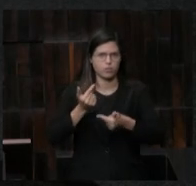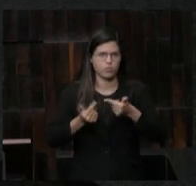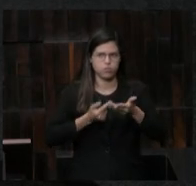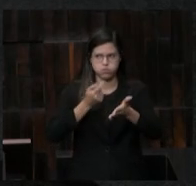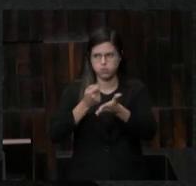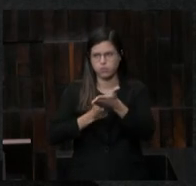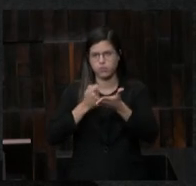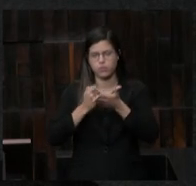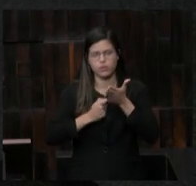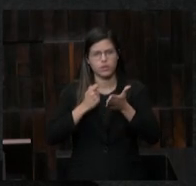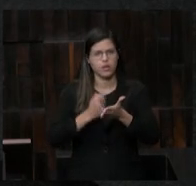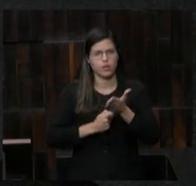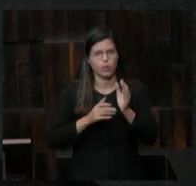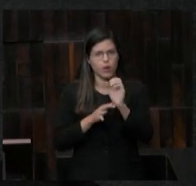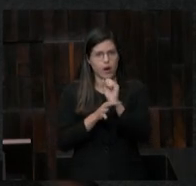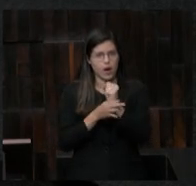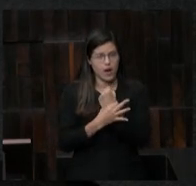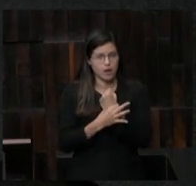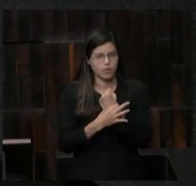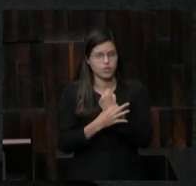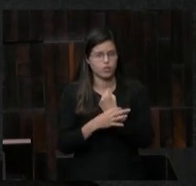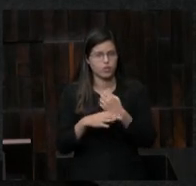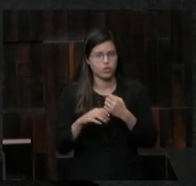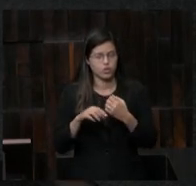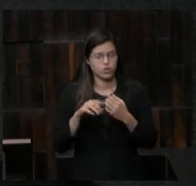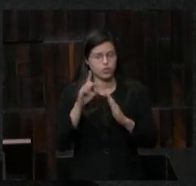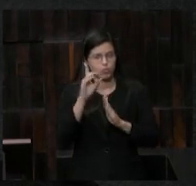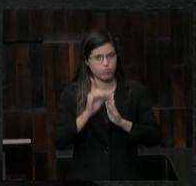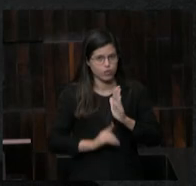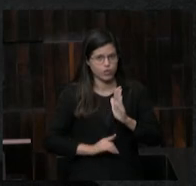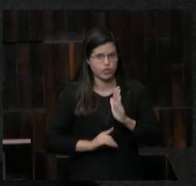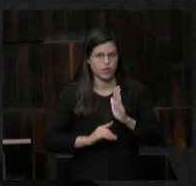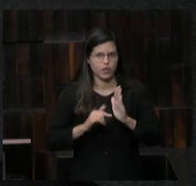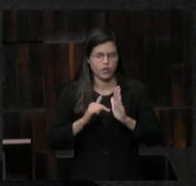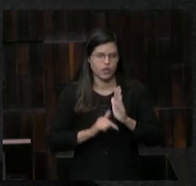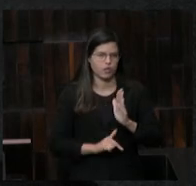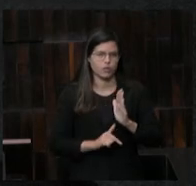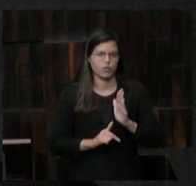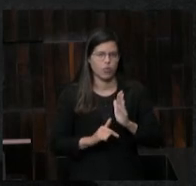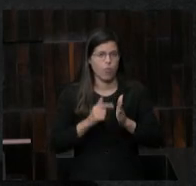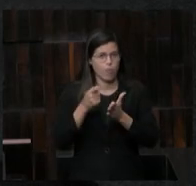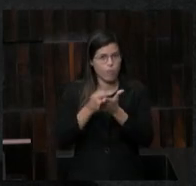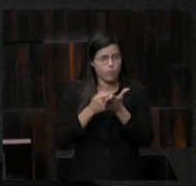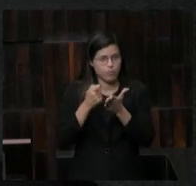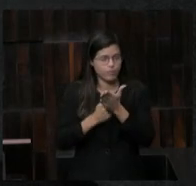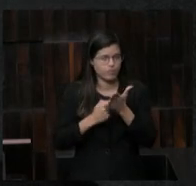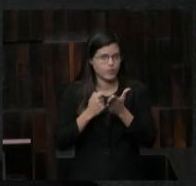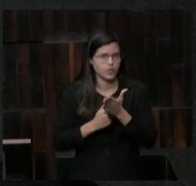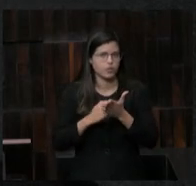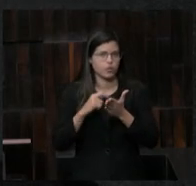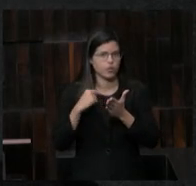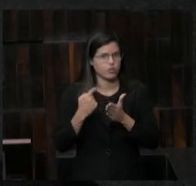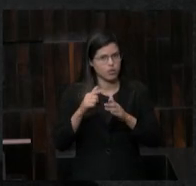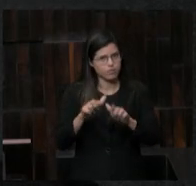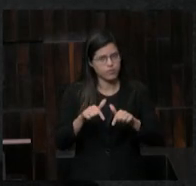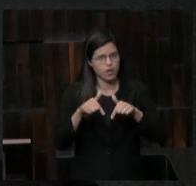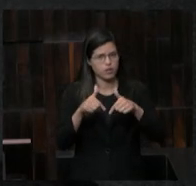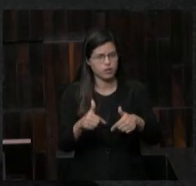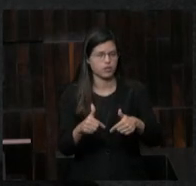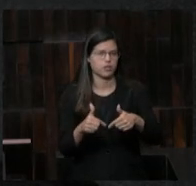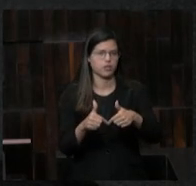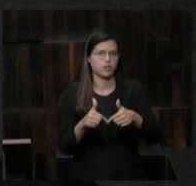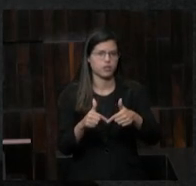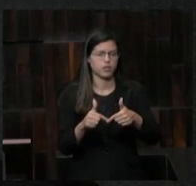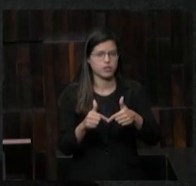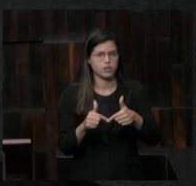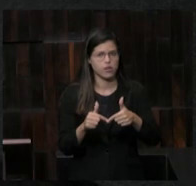para garantir os direitos dessa pauta. Uma luta que nós temos feito muito grande e que